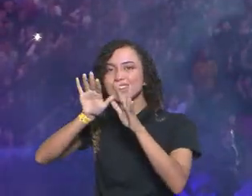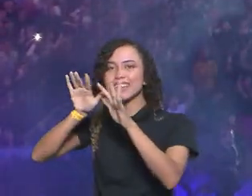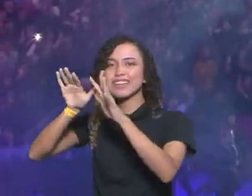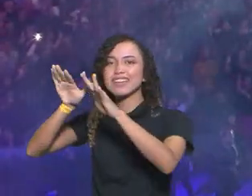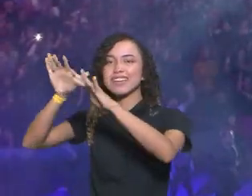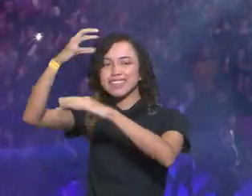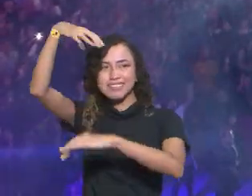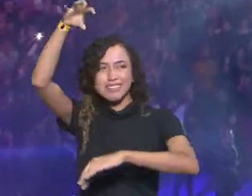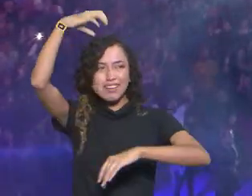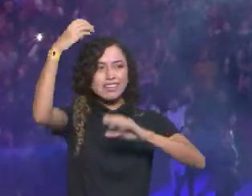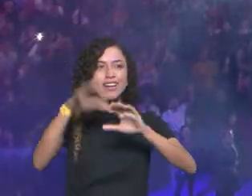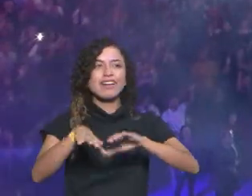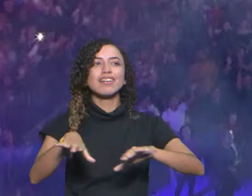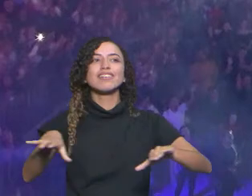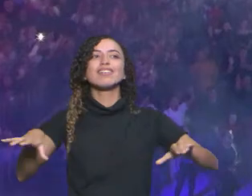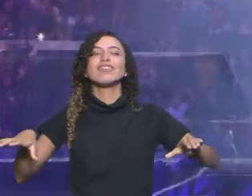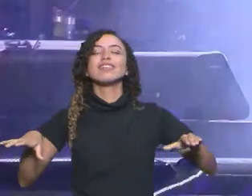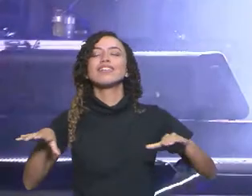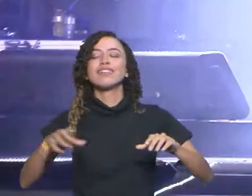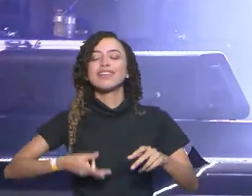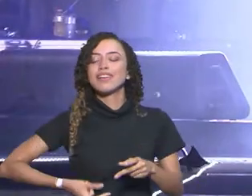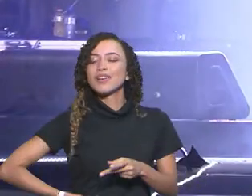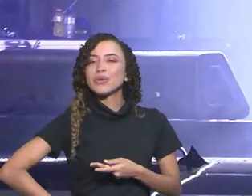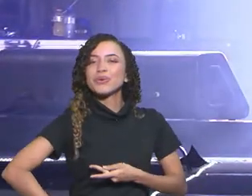para sempre reinarás